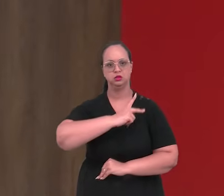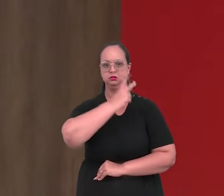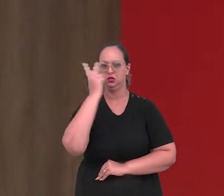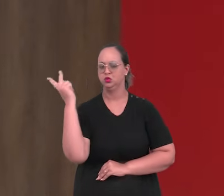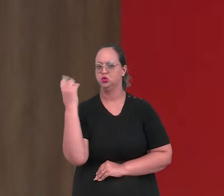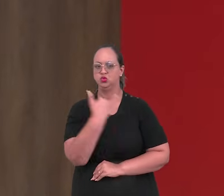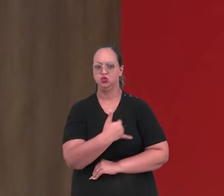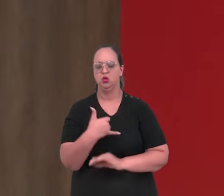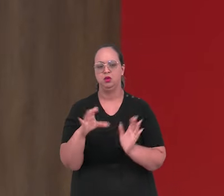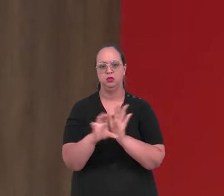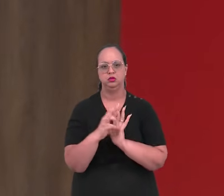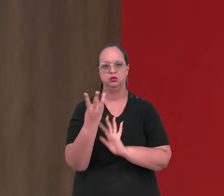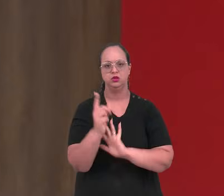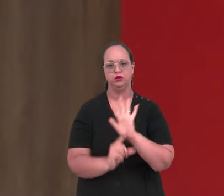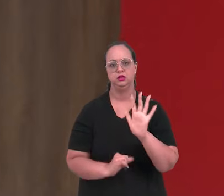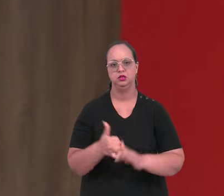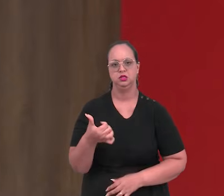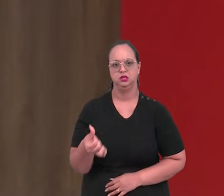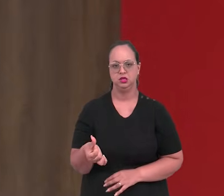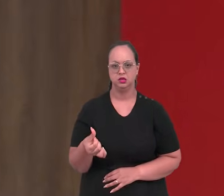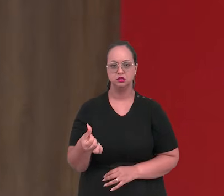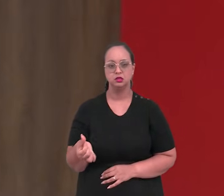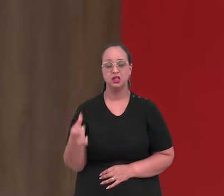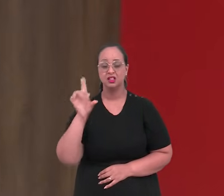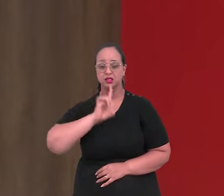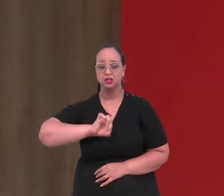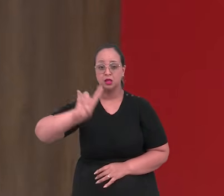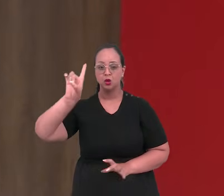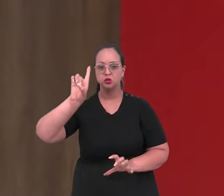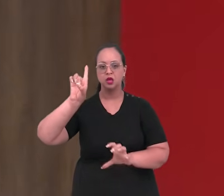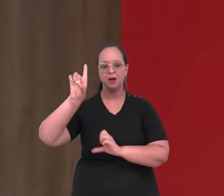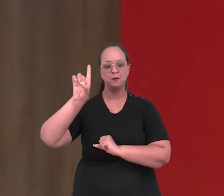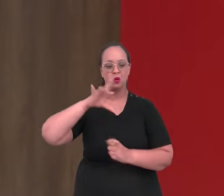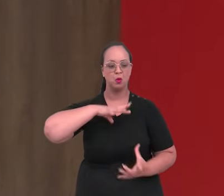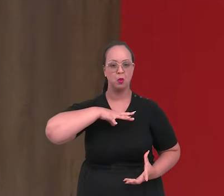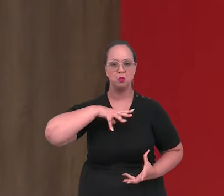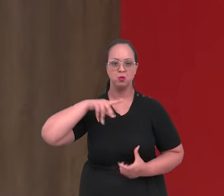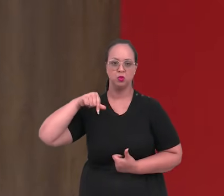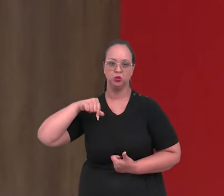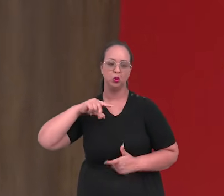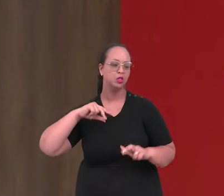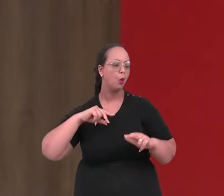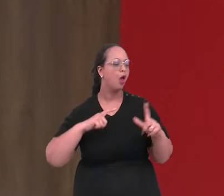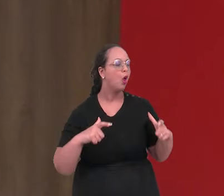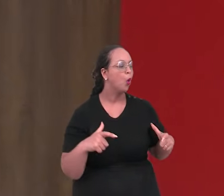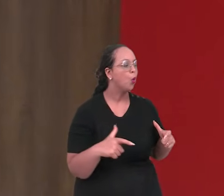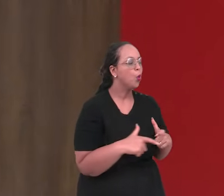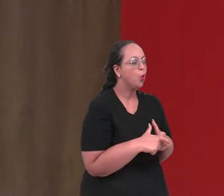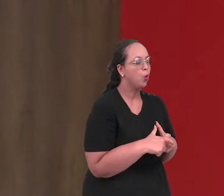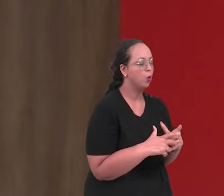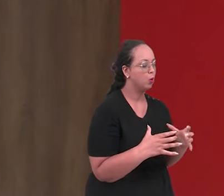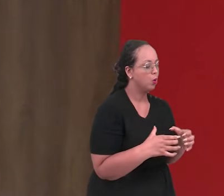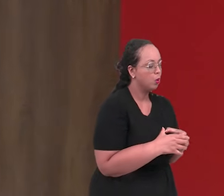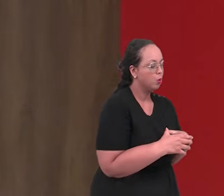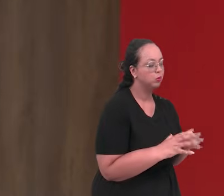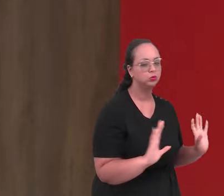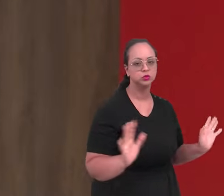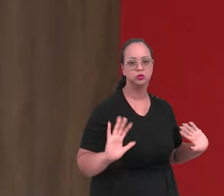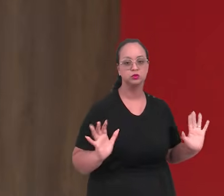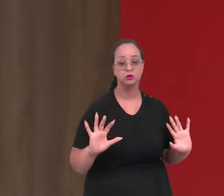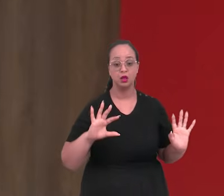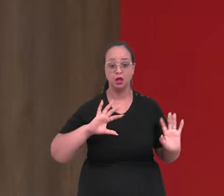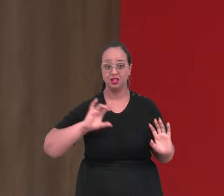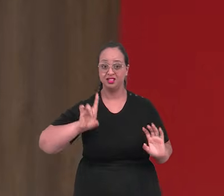Deus é João 3,16, né? Deus amou ao mundo de tal maneira, não amou algumas pessoas, ele amou ao mundo,